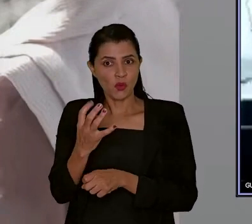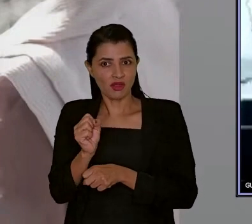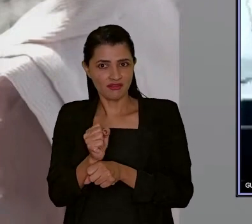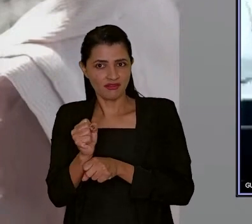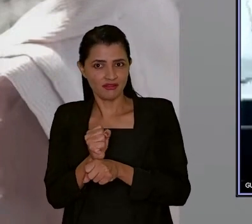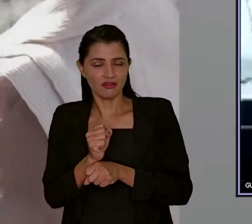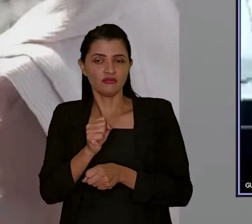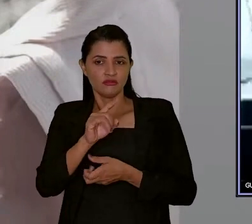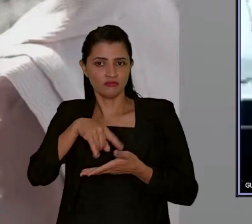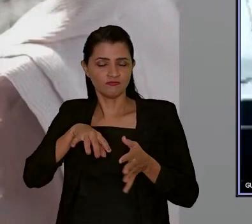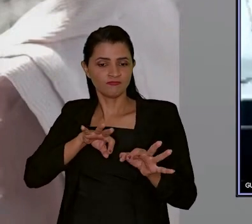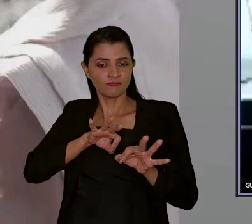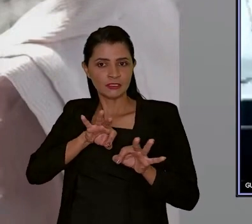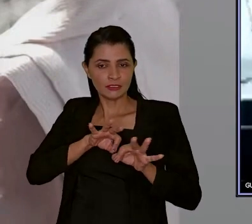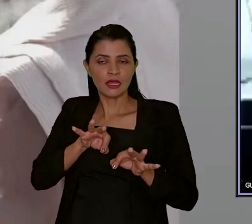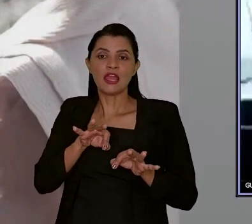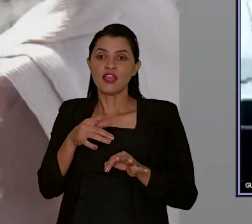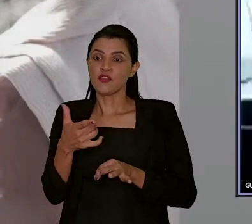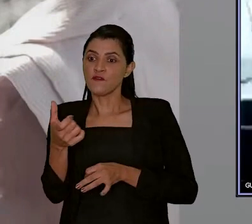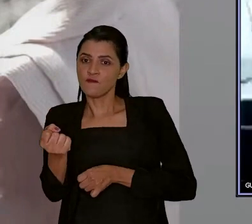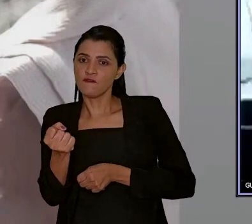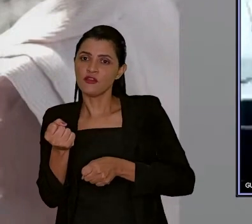foi internalizada pelo Decreto